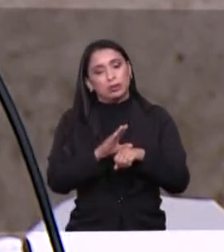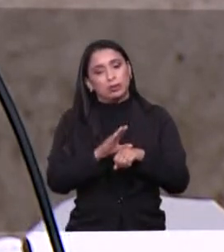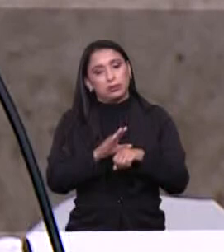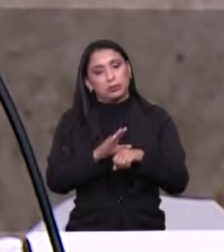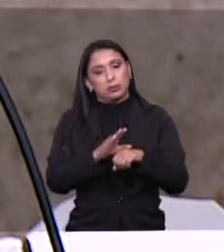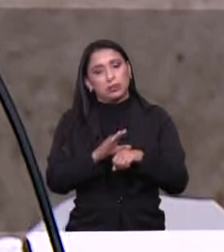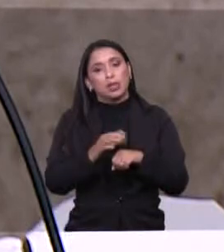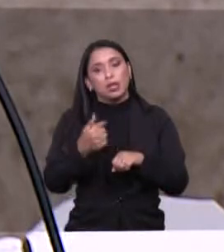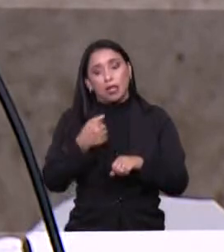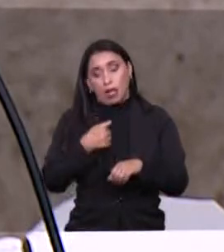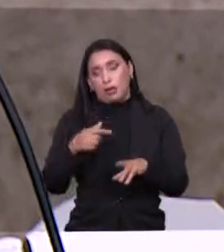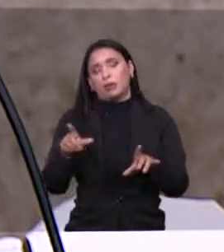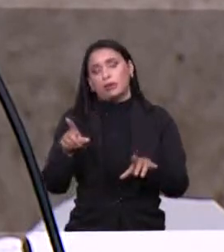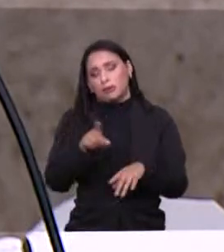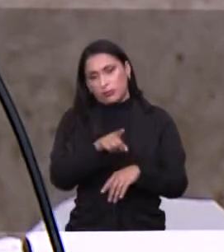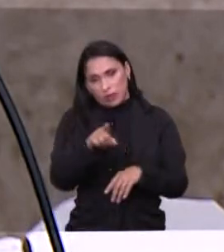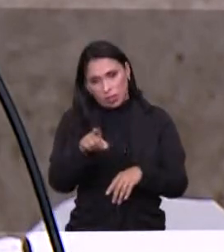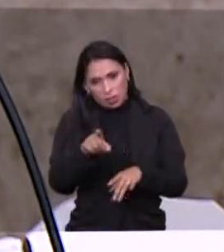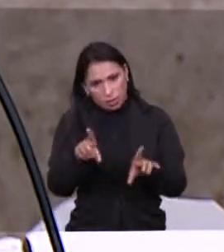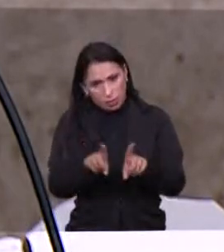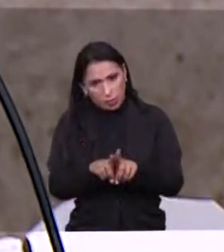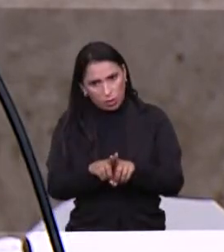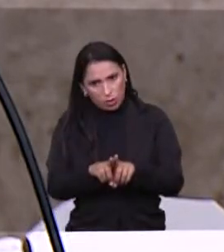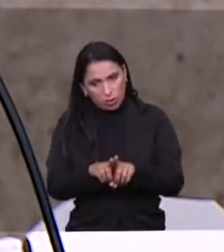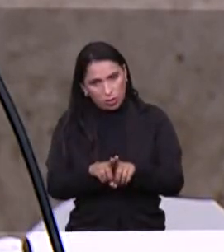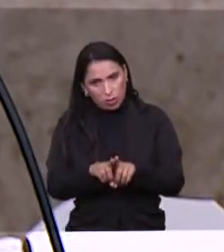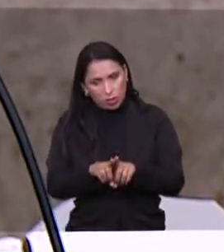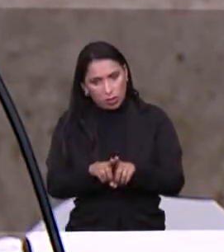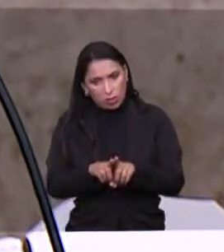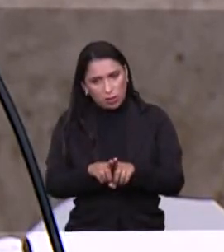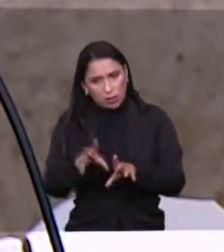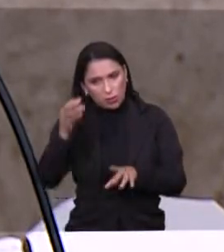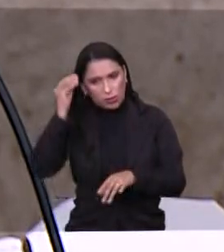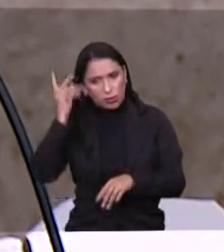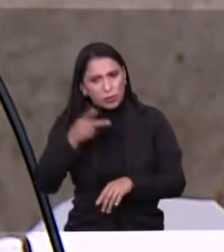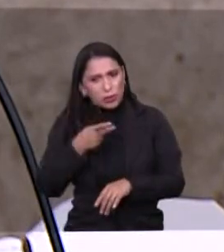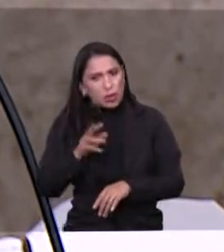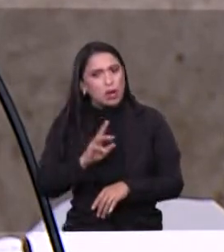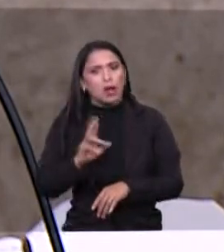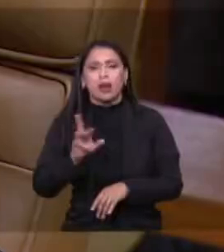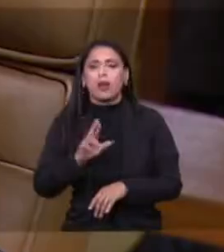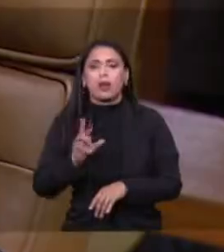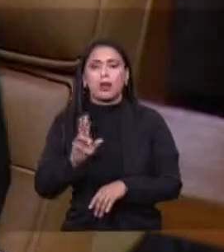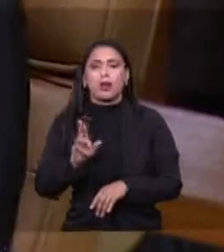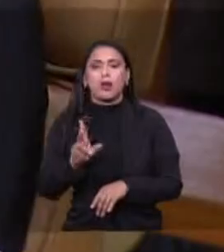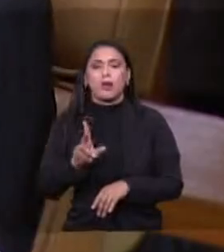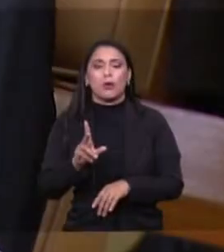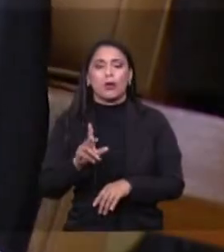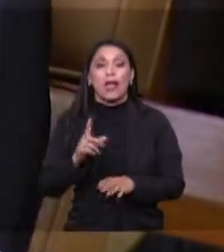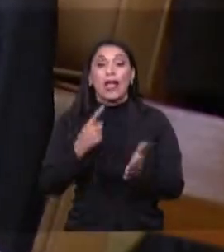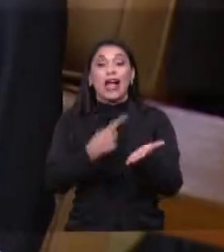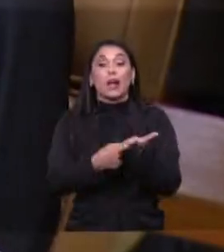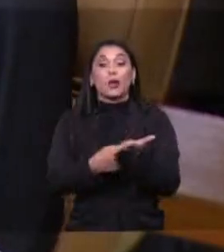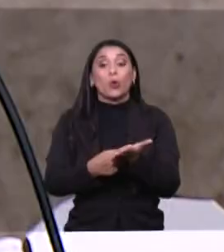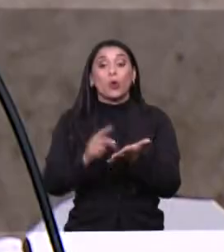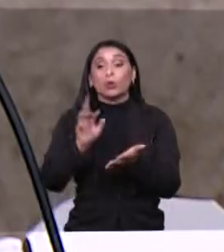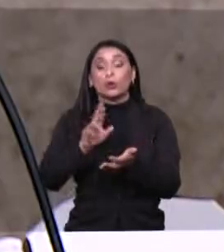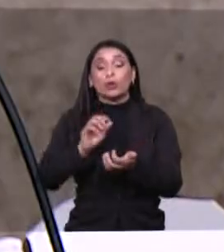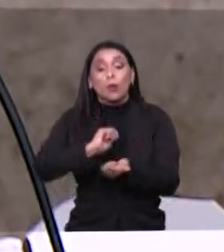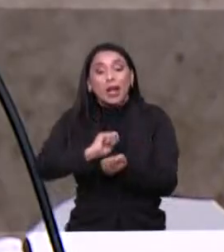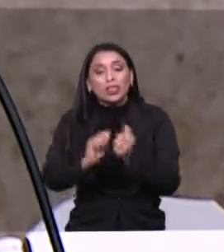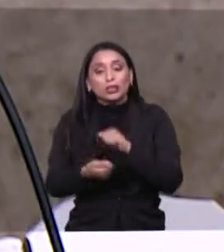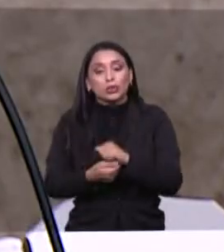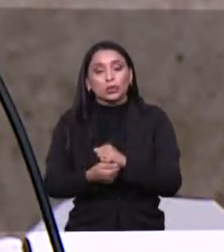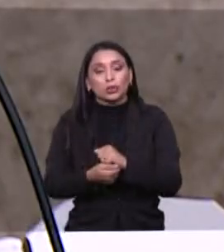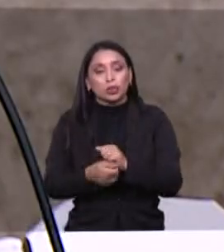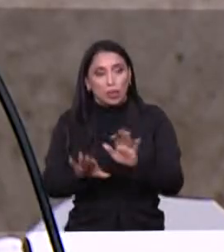é justo também, com relação... Não, todos estão... Não, não, é porque se trata de um acordo, de um ajuste. É isso. É. Todos estão